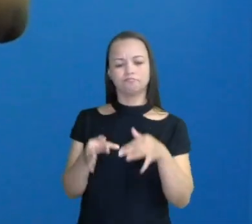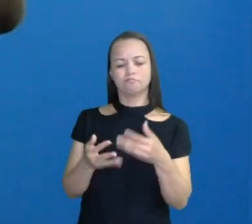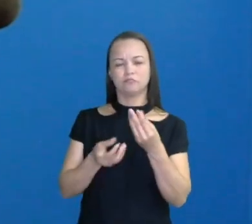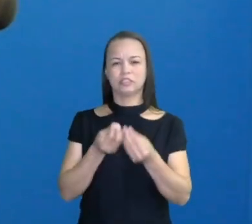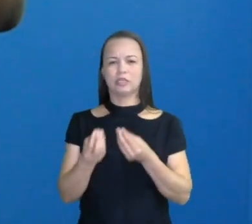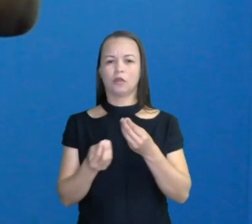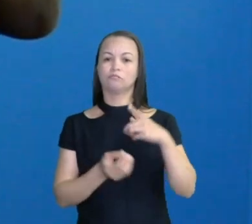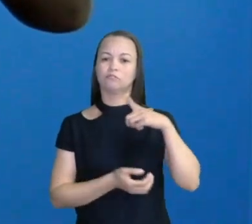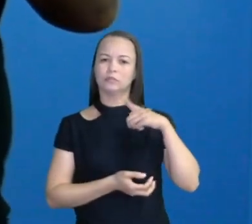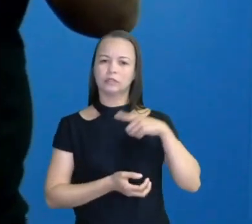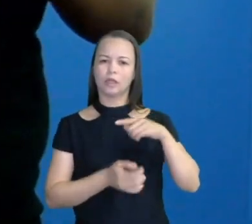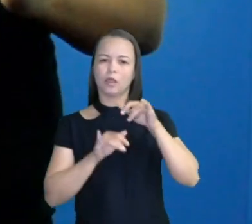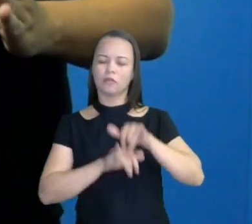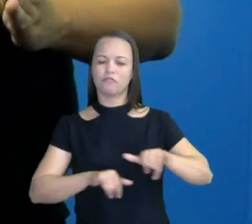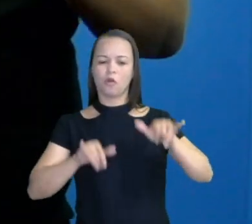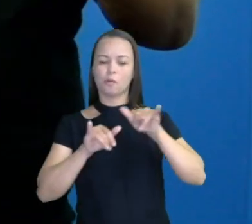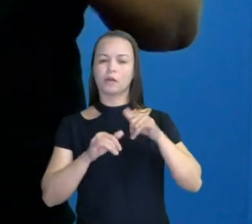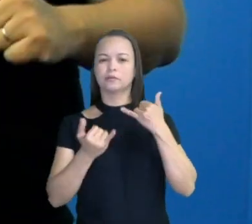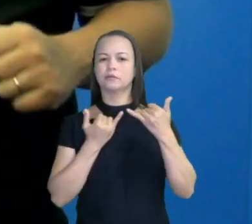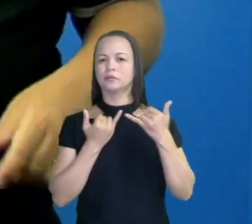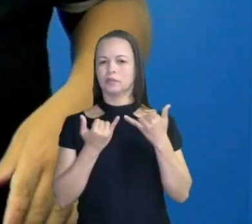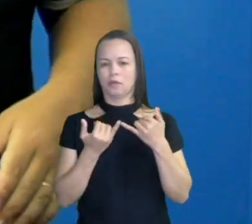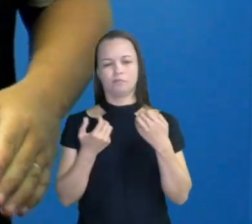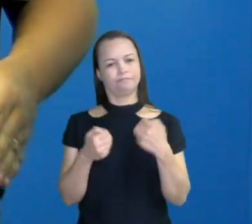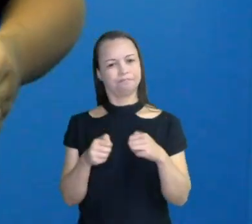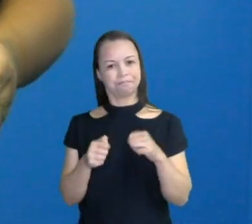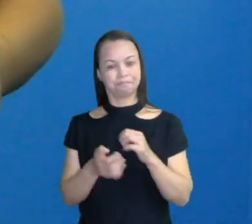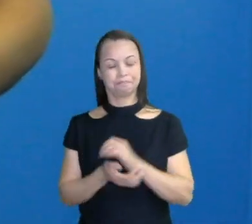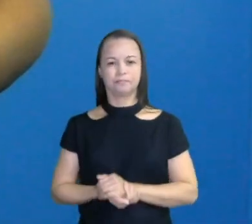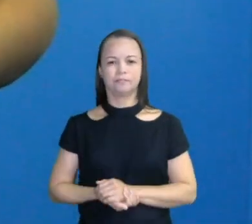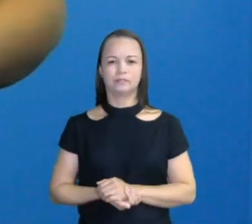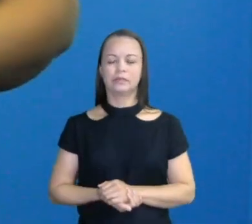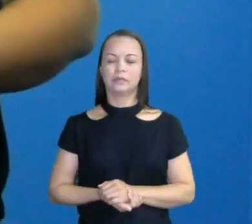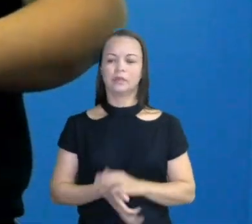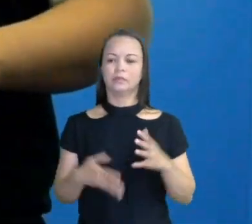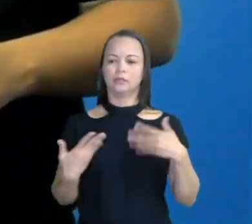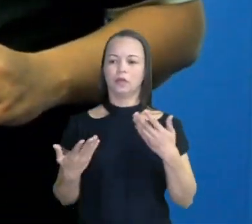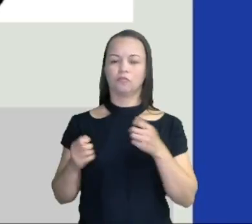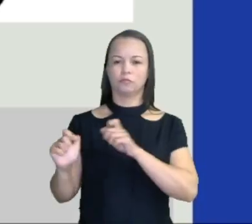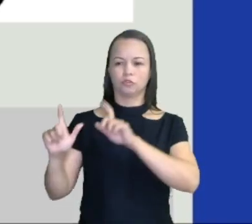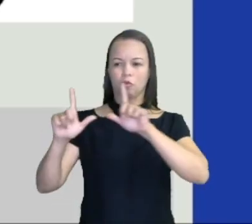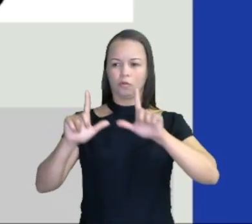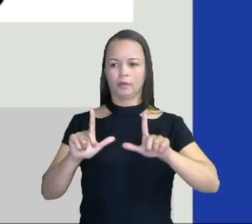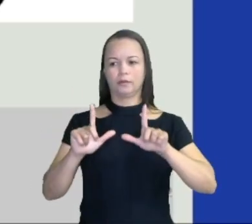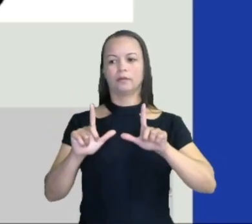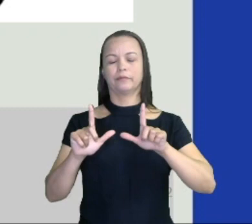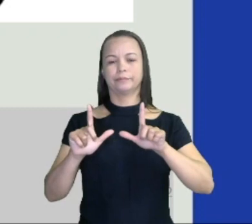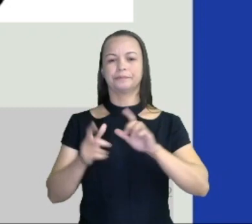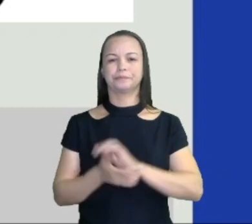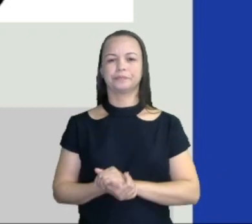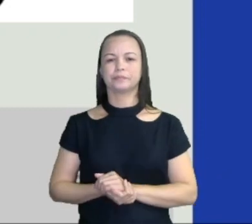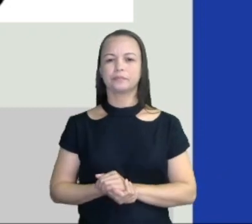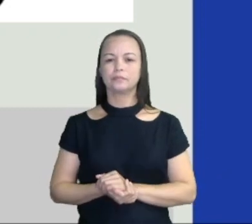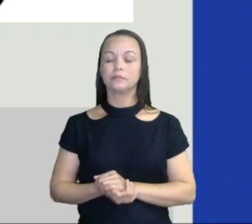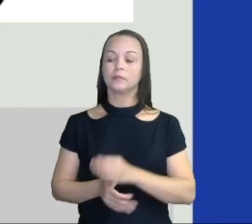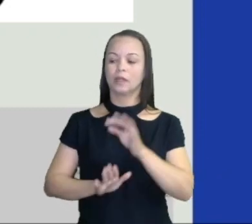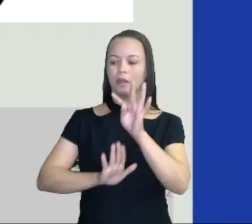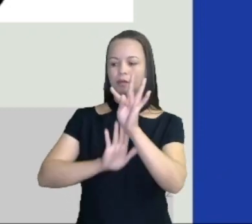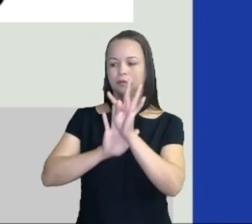gente ter uma informação precisa, certo? Vamos lá, vamos colocar na tela.